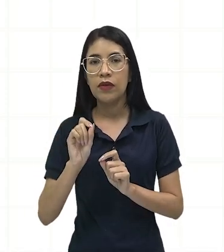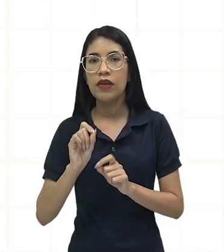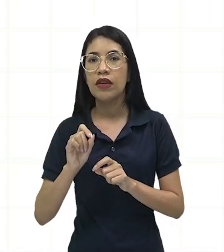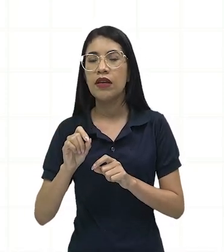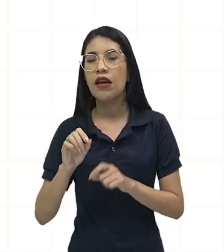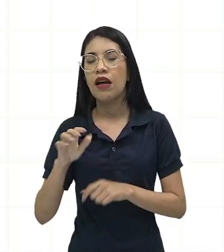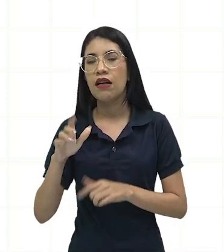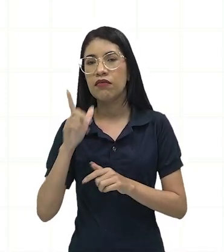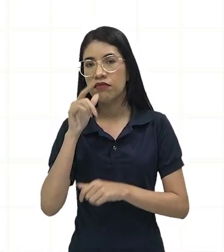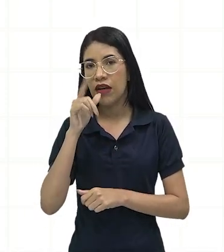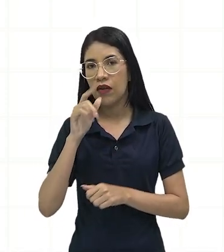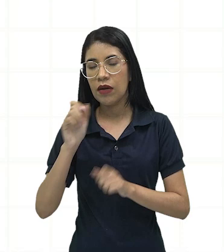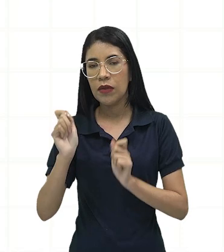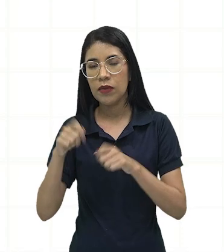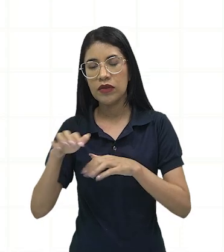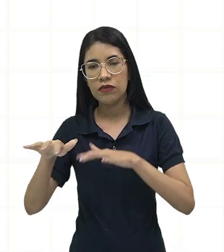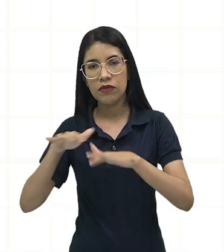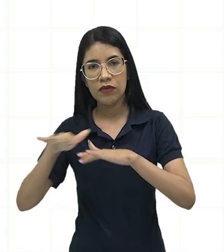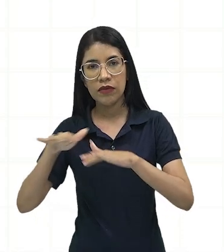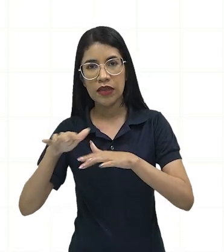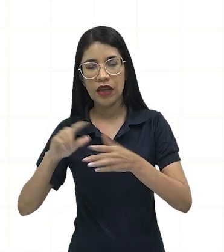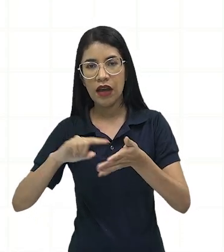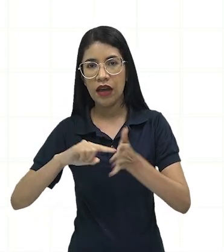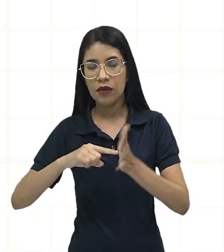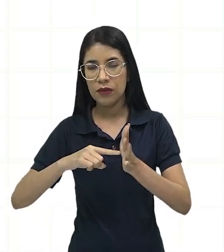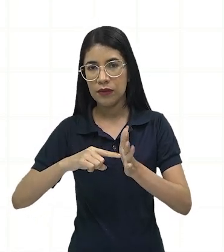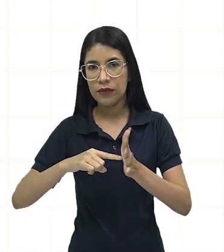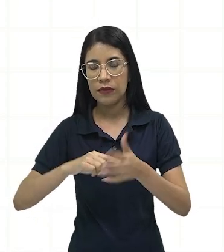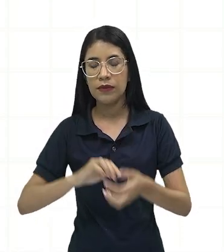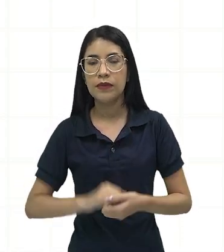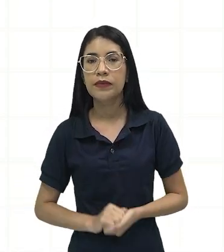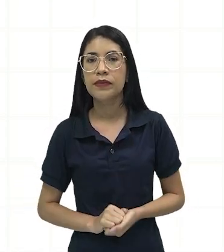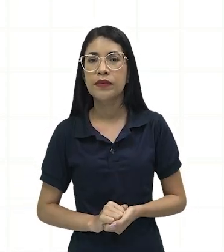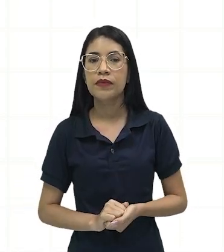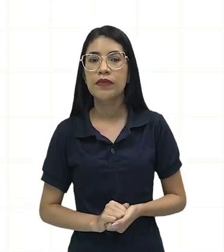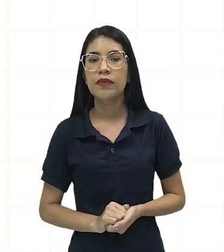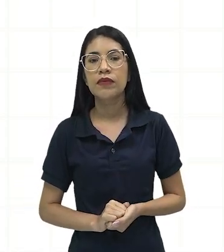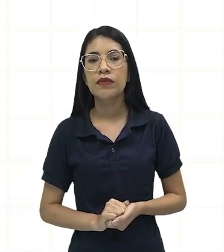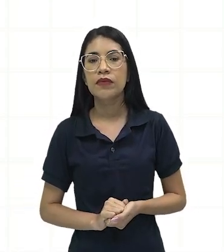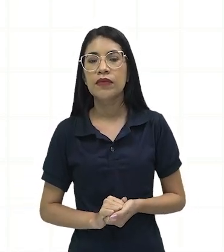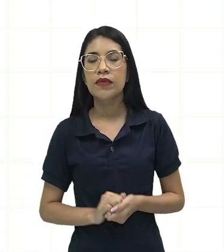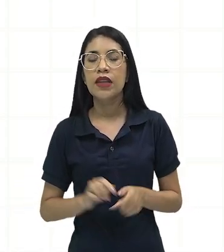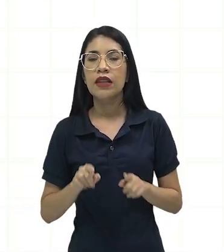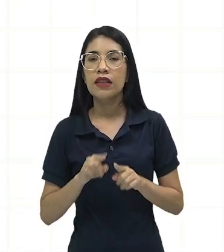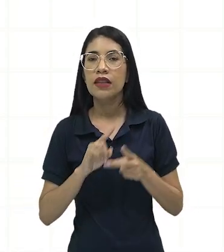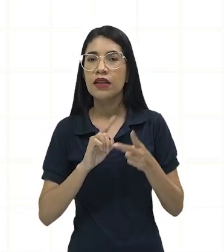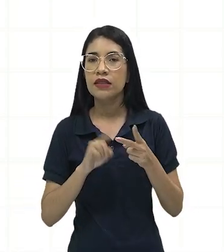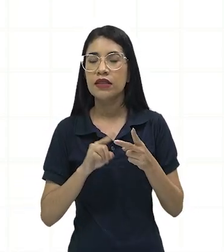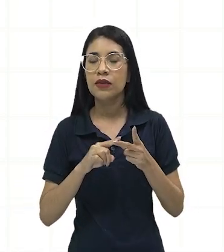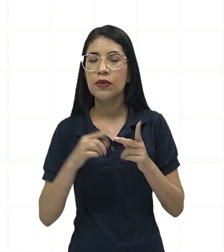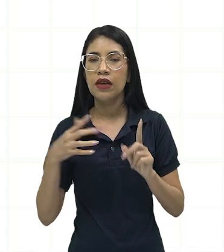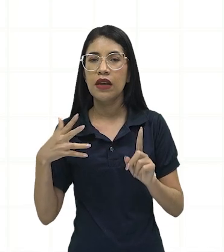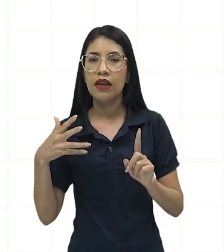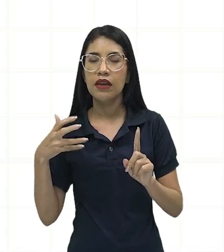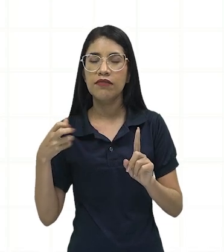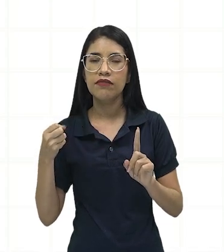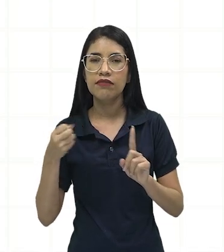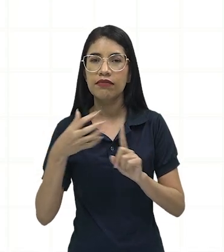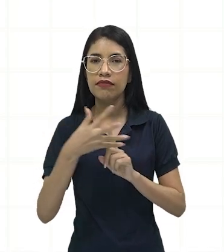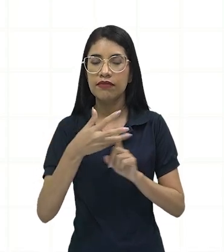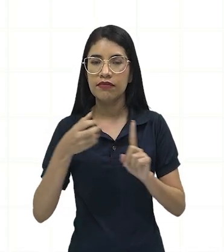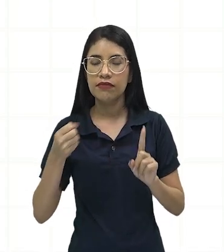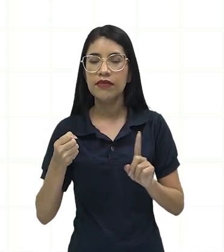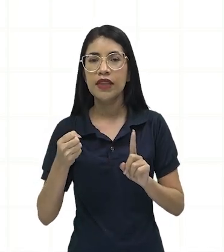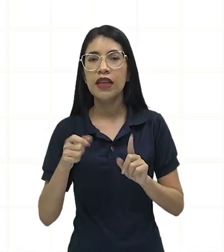água, certo? Nós temos usinas termoelétricas, Vocês podem ver